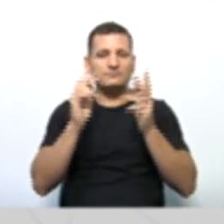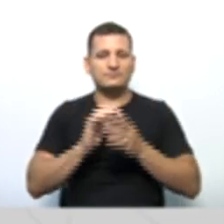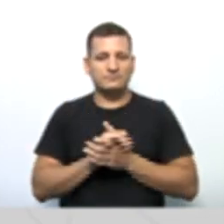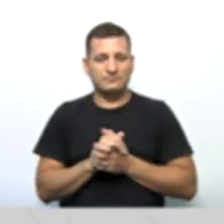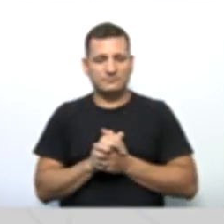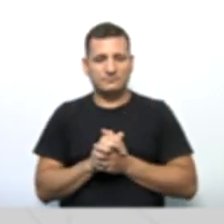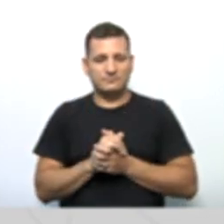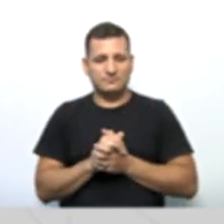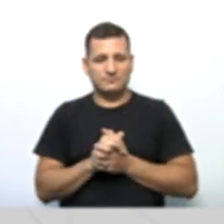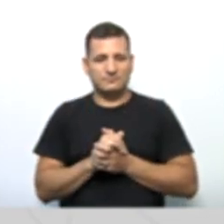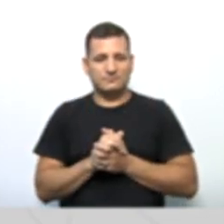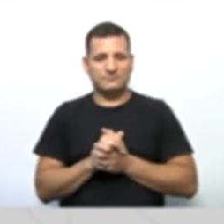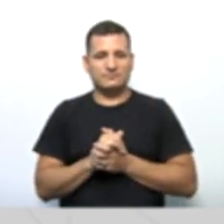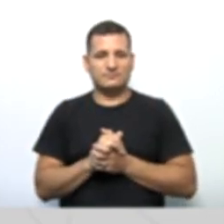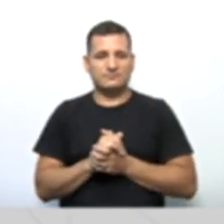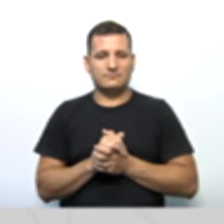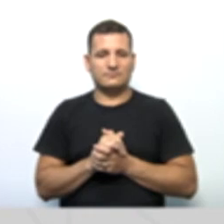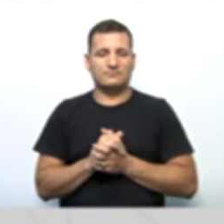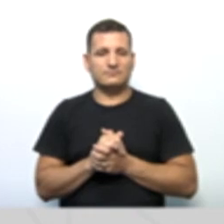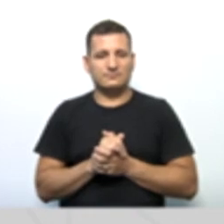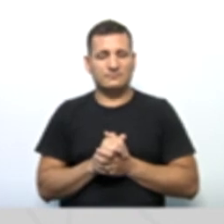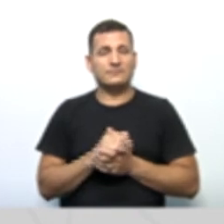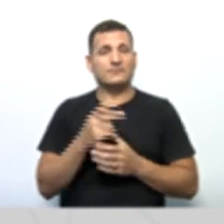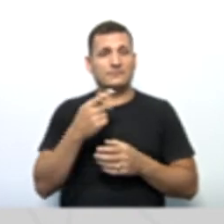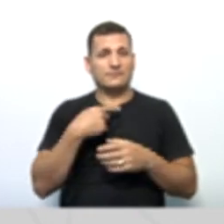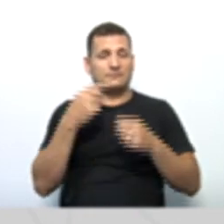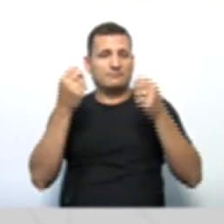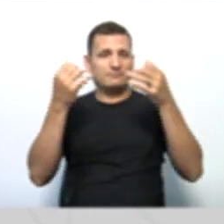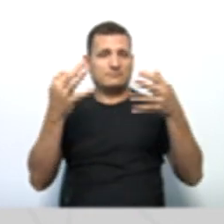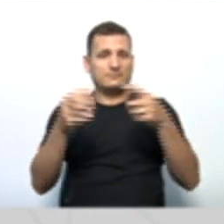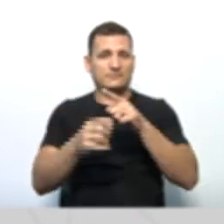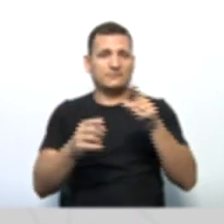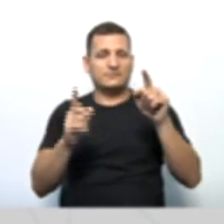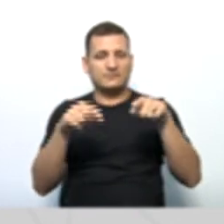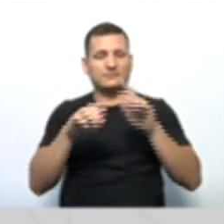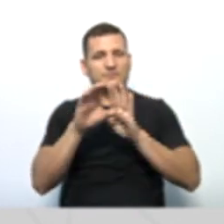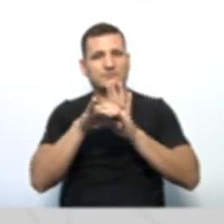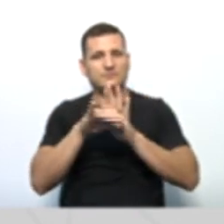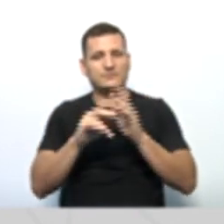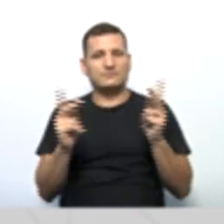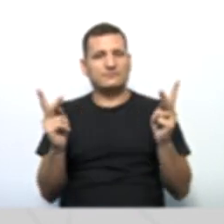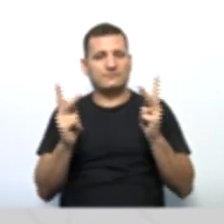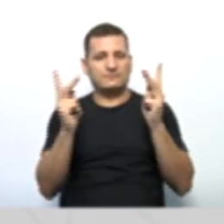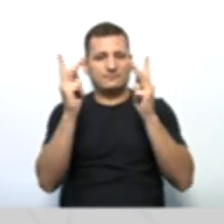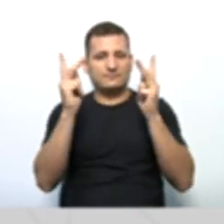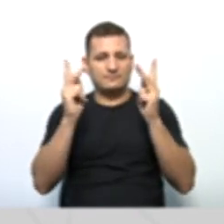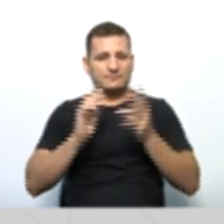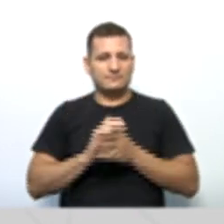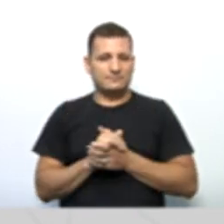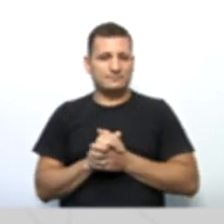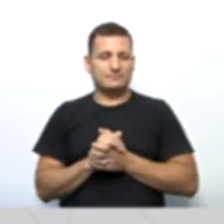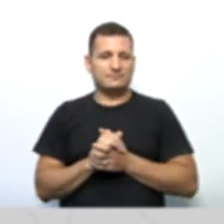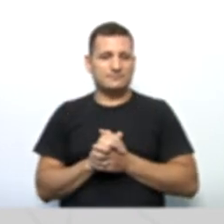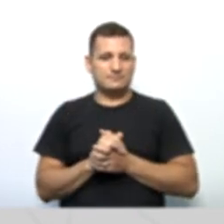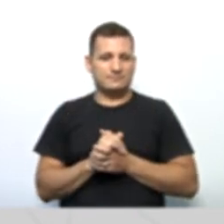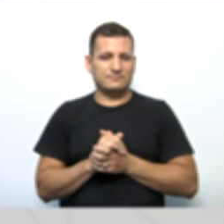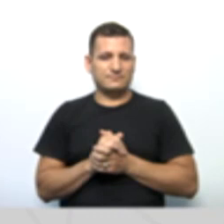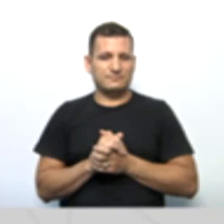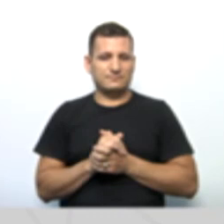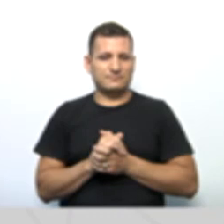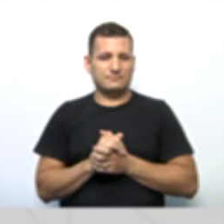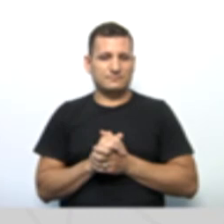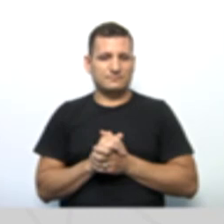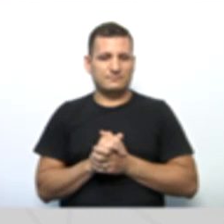acabou invertido. Então, isso que eu falei para vocês é o conceito de valores, tá bom? Houve uma